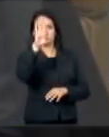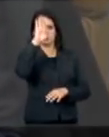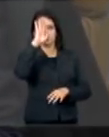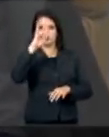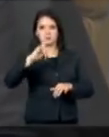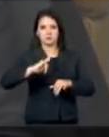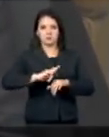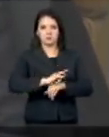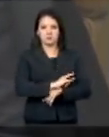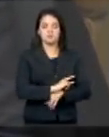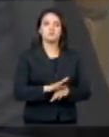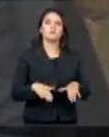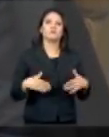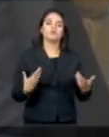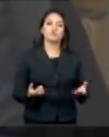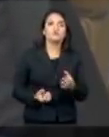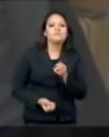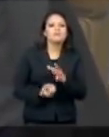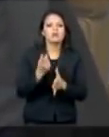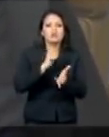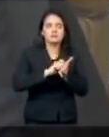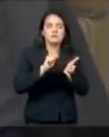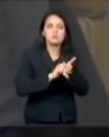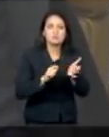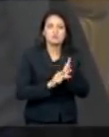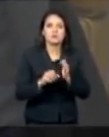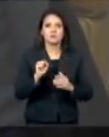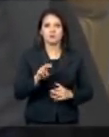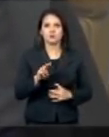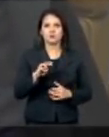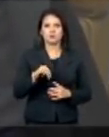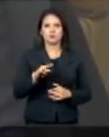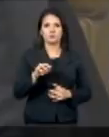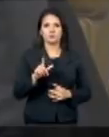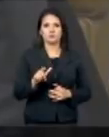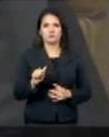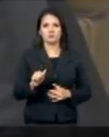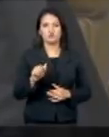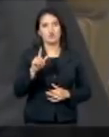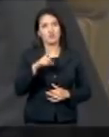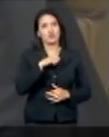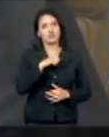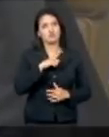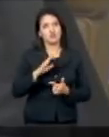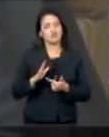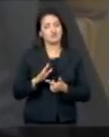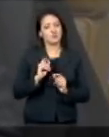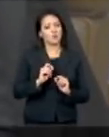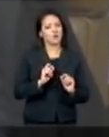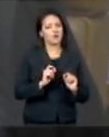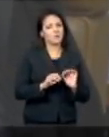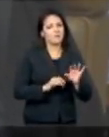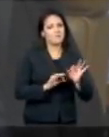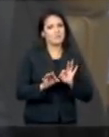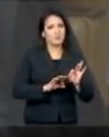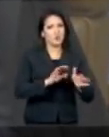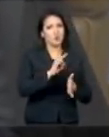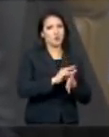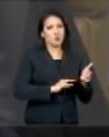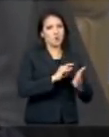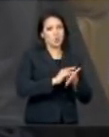da súmula no plano administrativo é resultou de documentos que